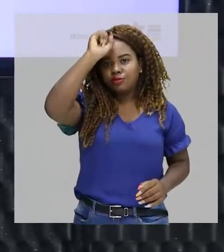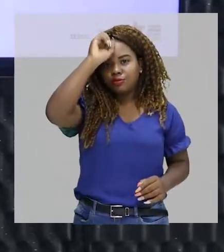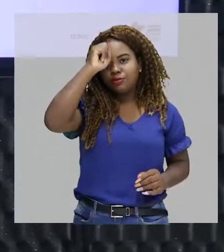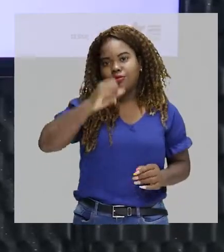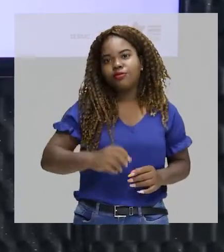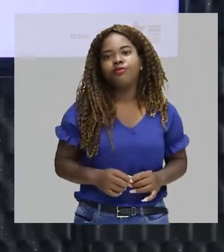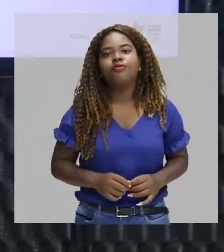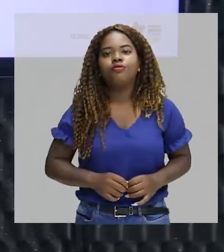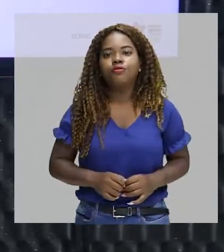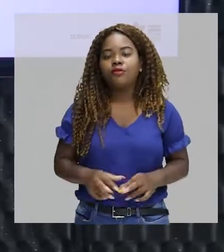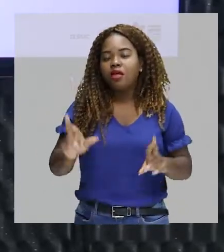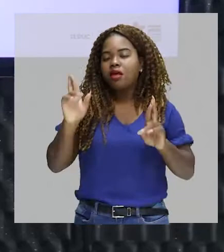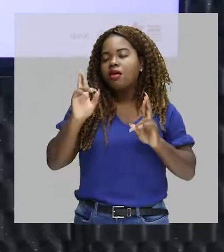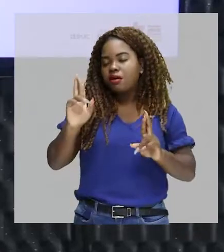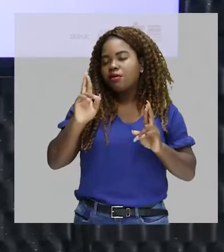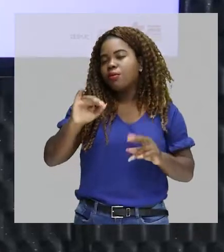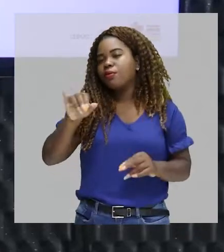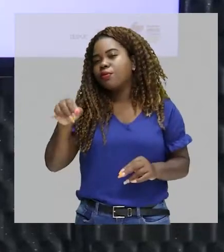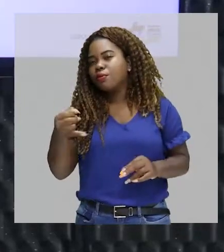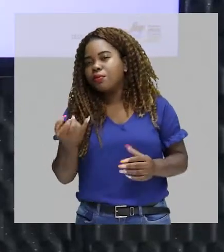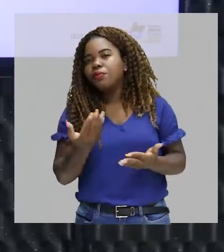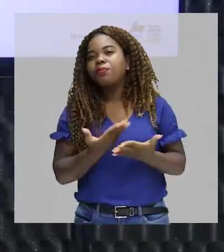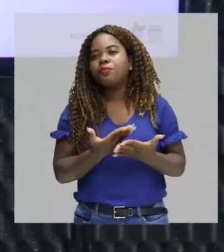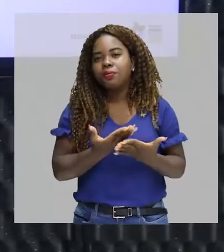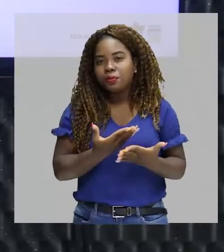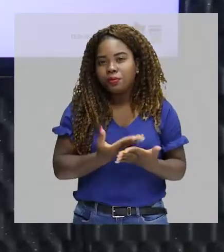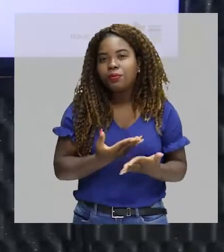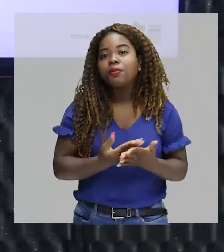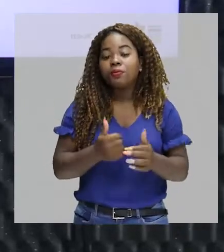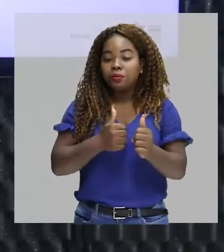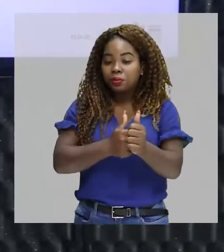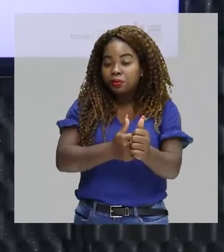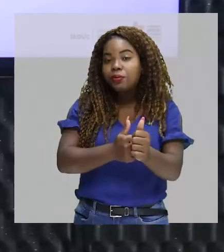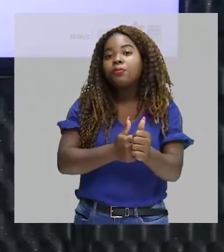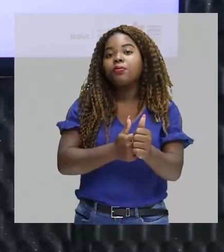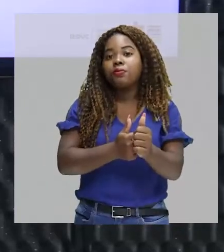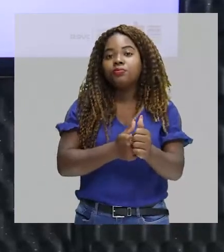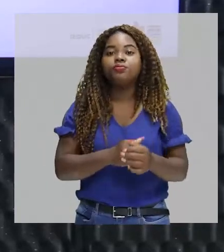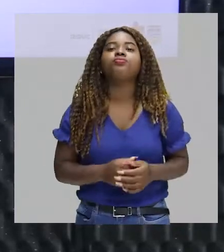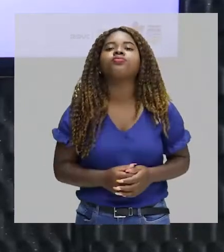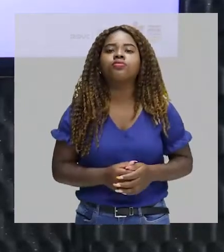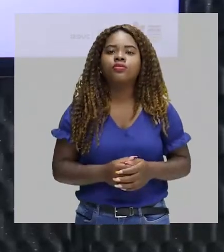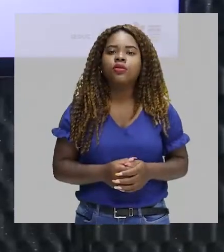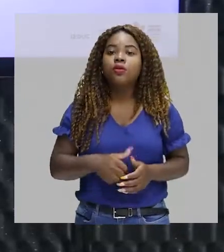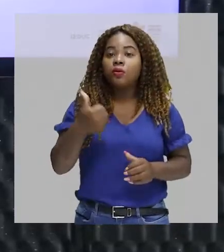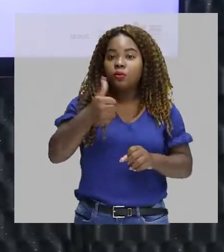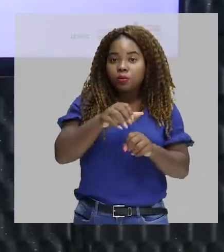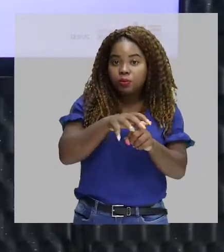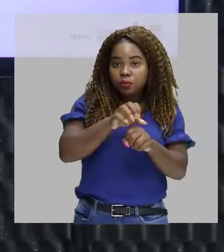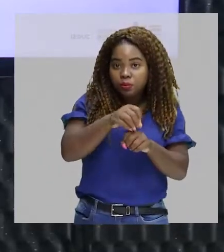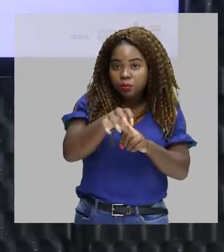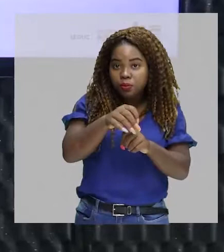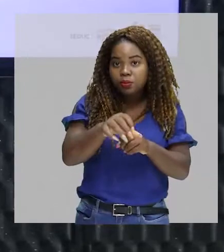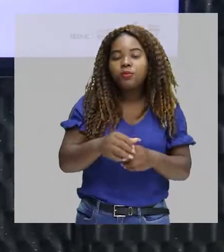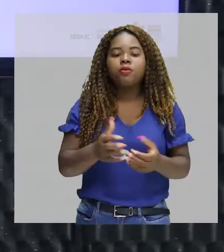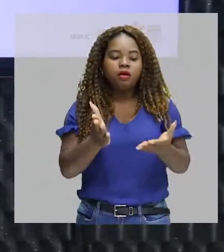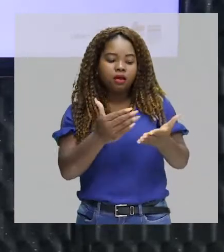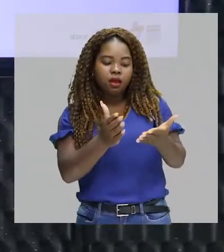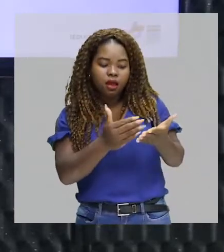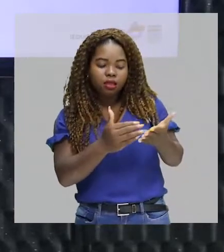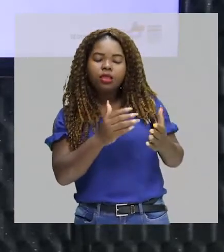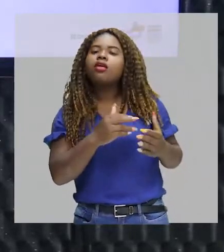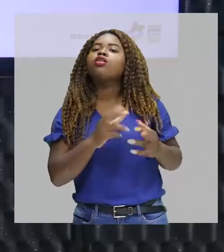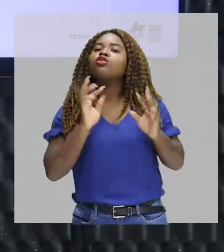Aprendendo. Bom, turminha, espero que vocês estejam aproveitando as nossas aulas, acompanhando direitinho. E como primeira dica, caderno, lápis,